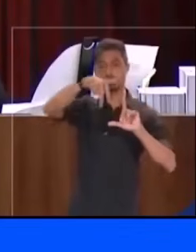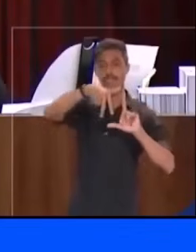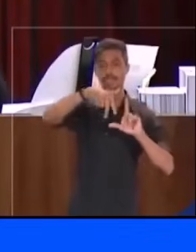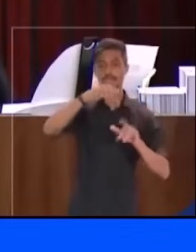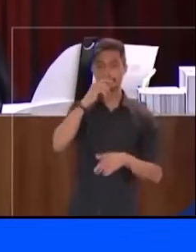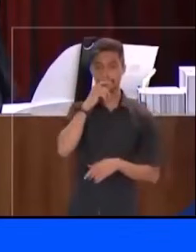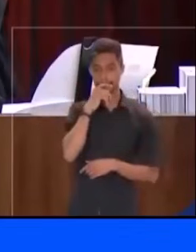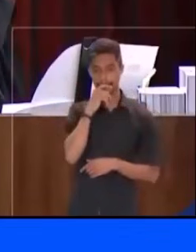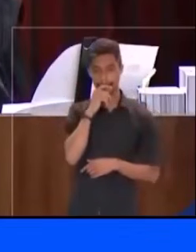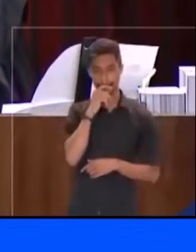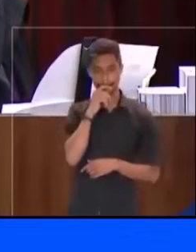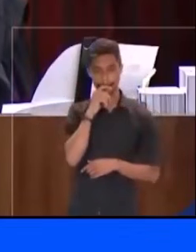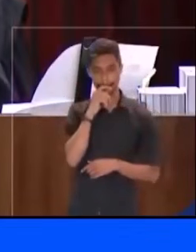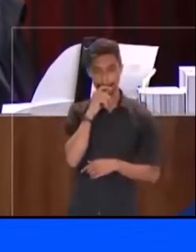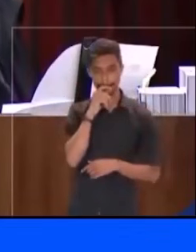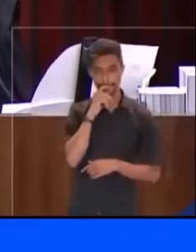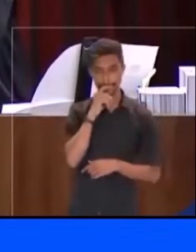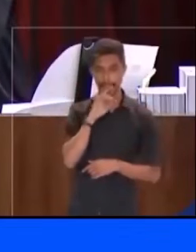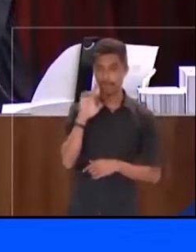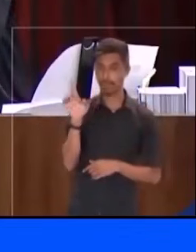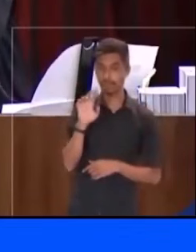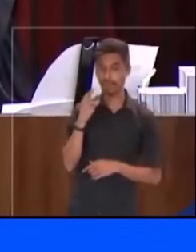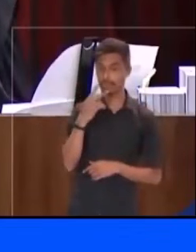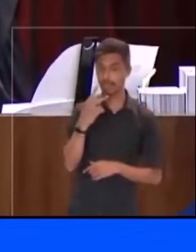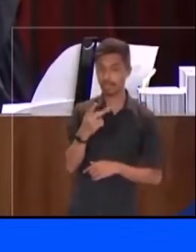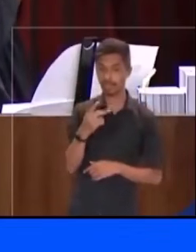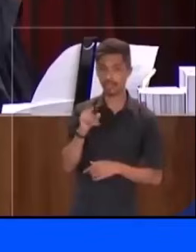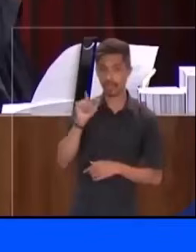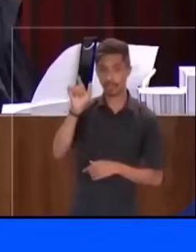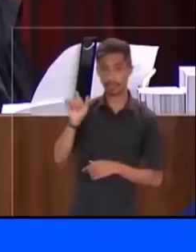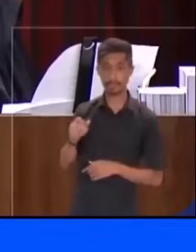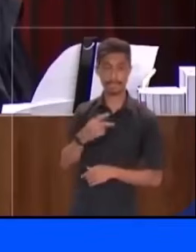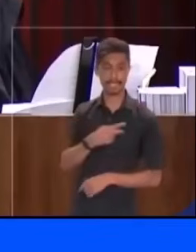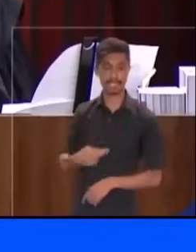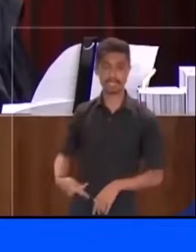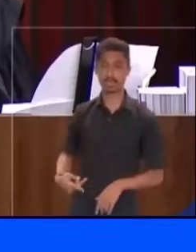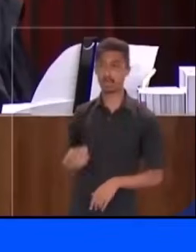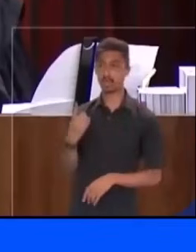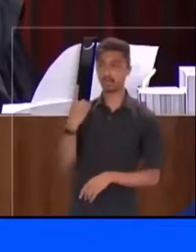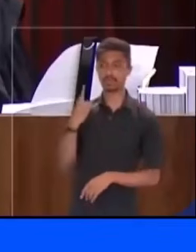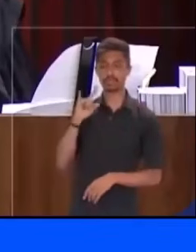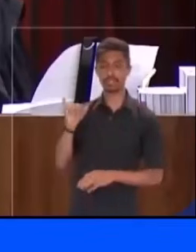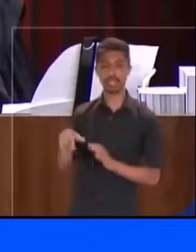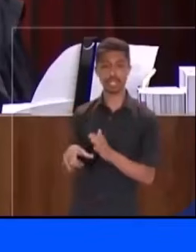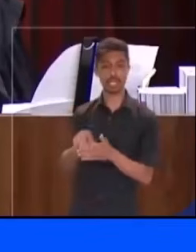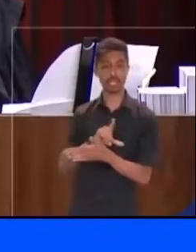Não estamos falando do presidente, um dia antes, convocar